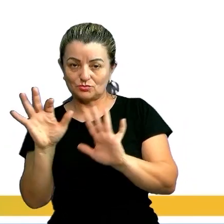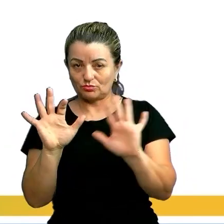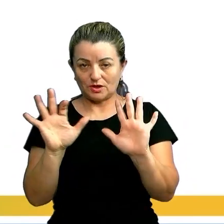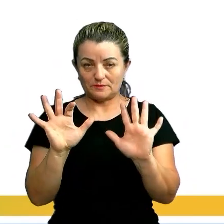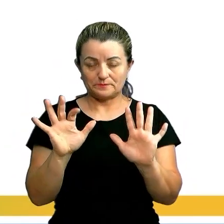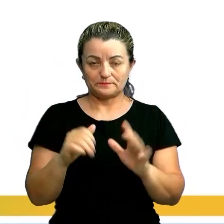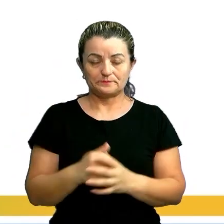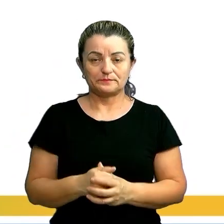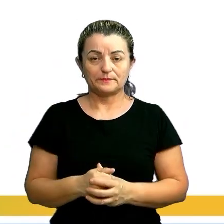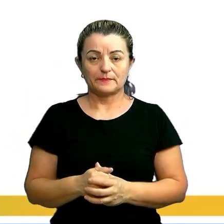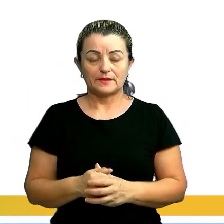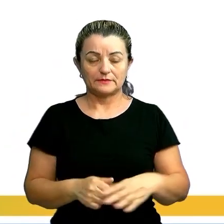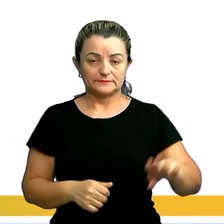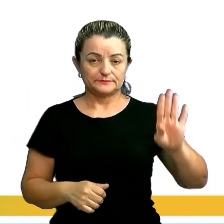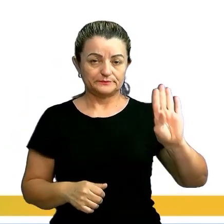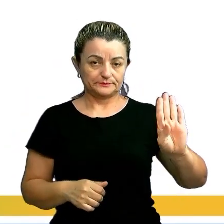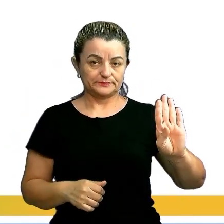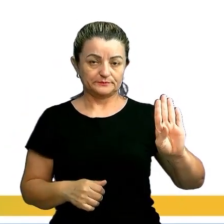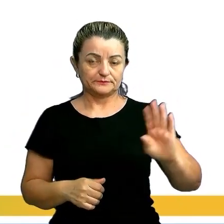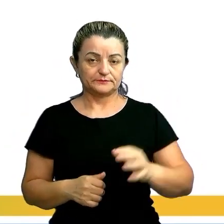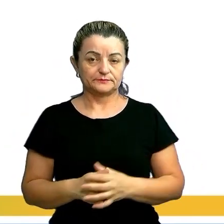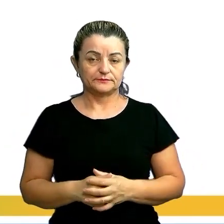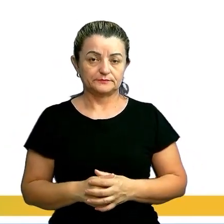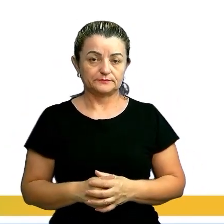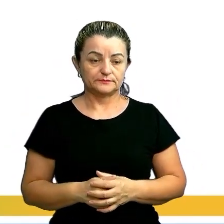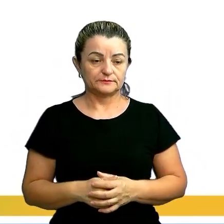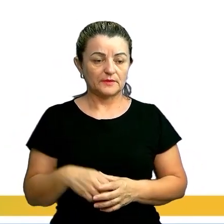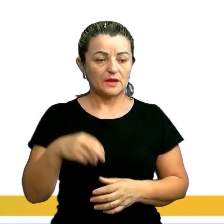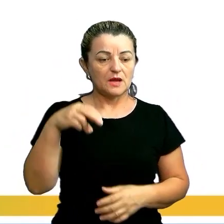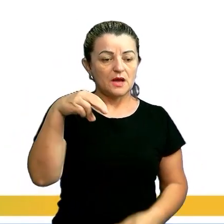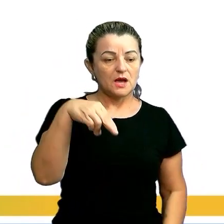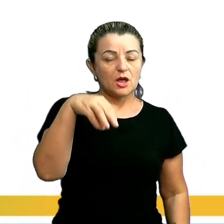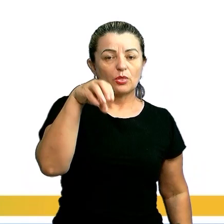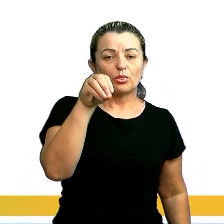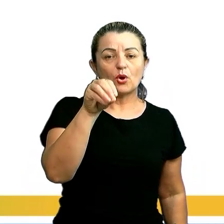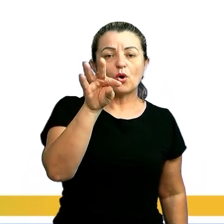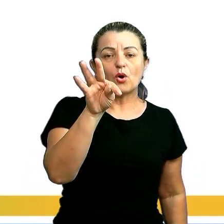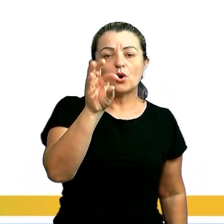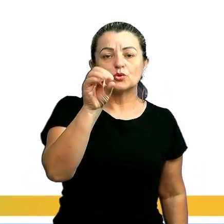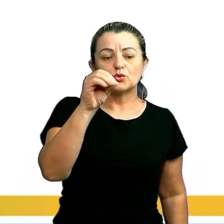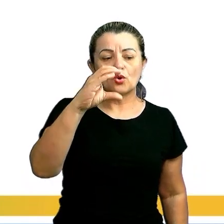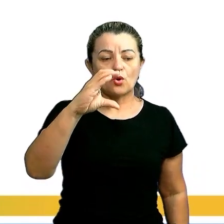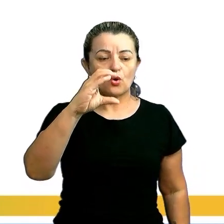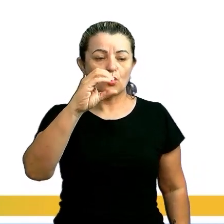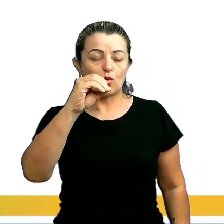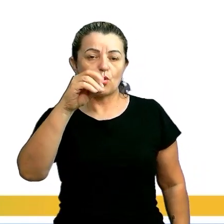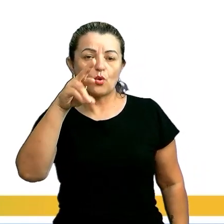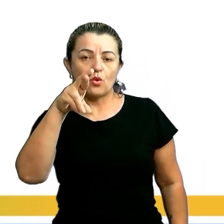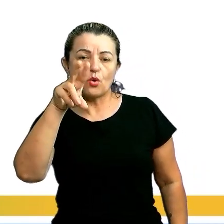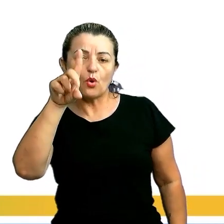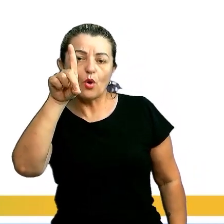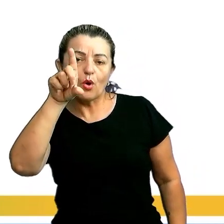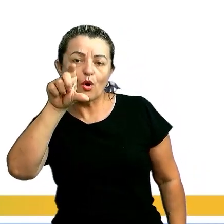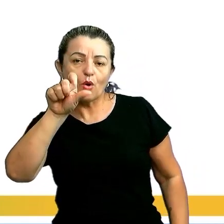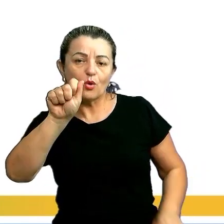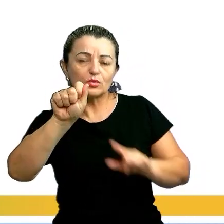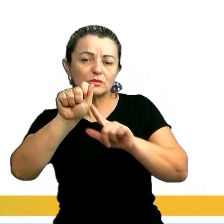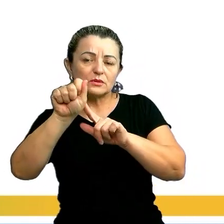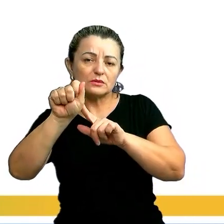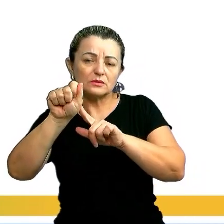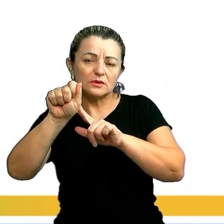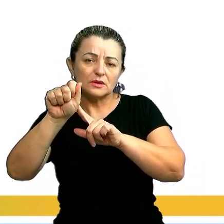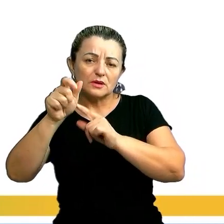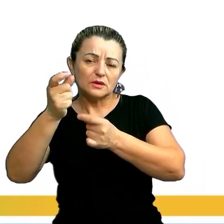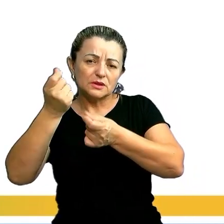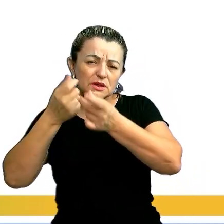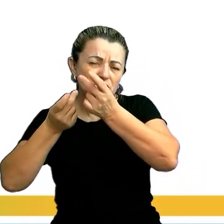indicação. Então tá, letra B. Notocorda. O cladograma permite afirmar que notocorda, desde a